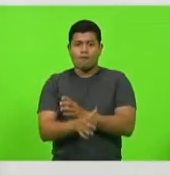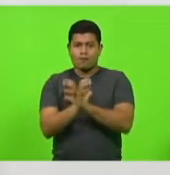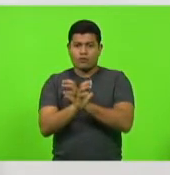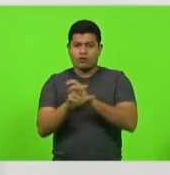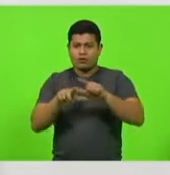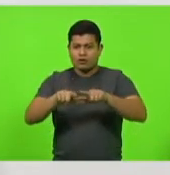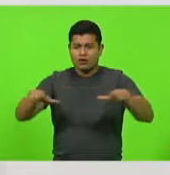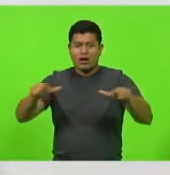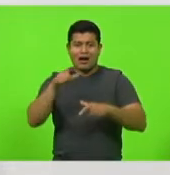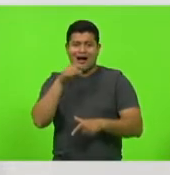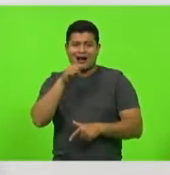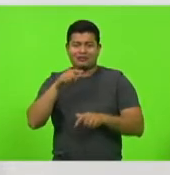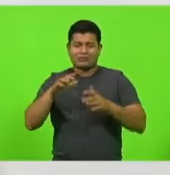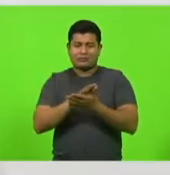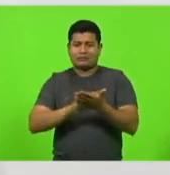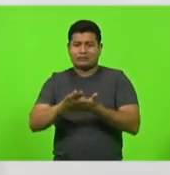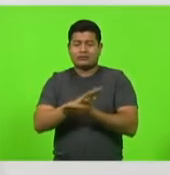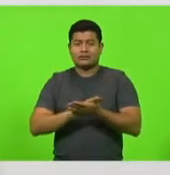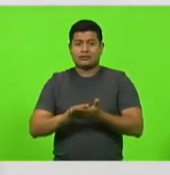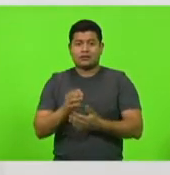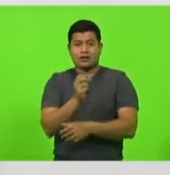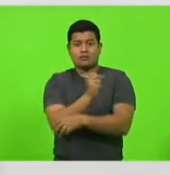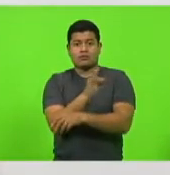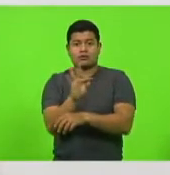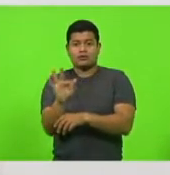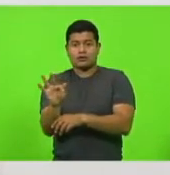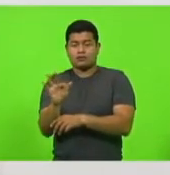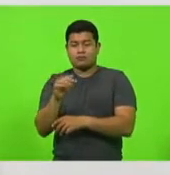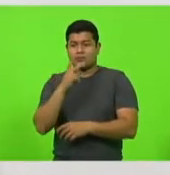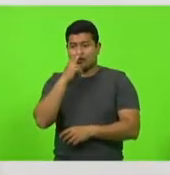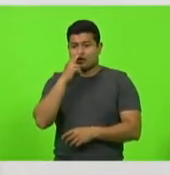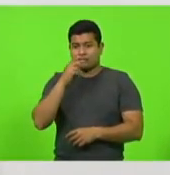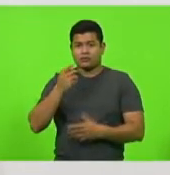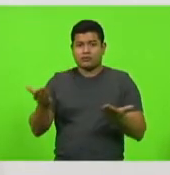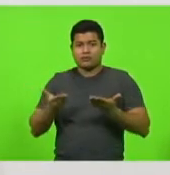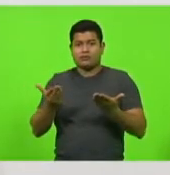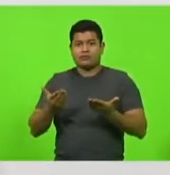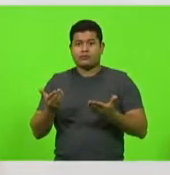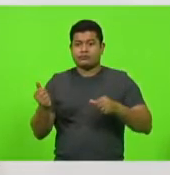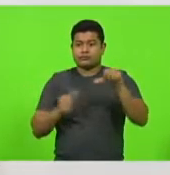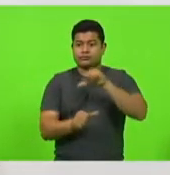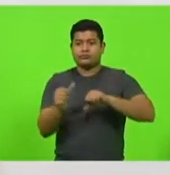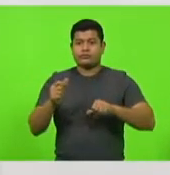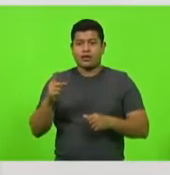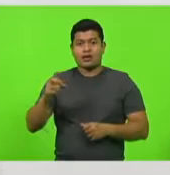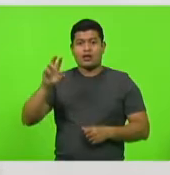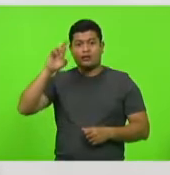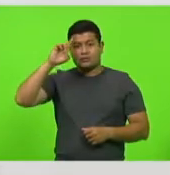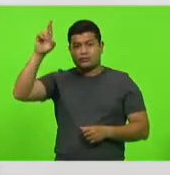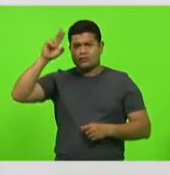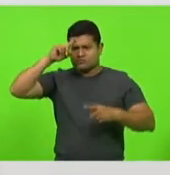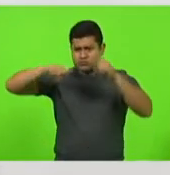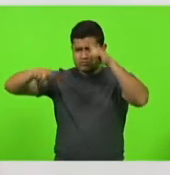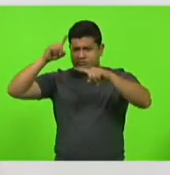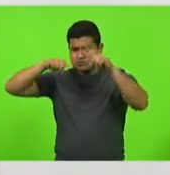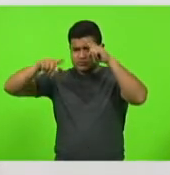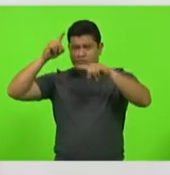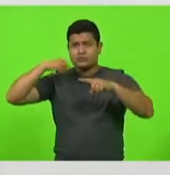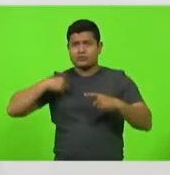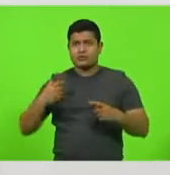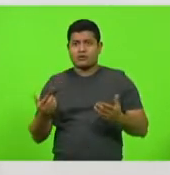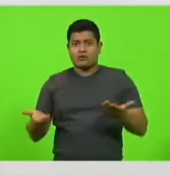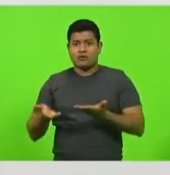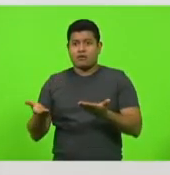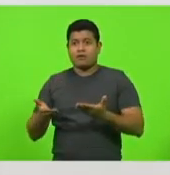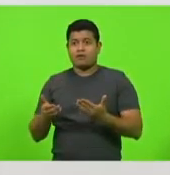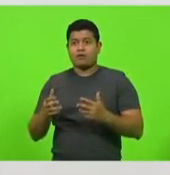que manda hoje na sociedade brasileira. E será difícil achar um grupo que manda tão mal.